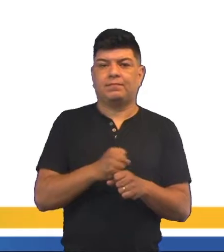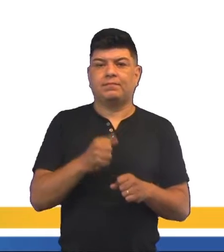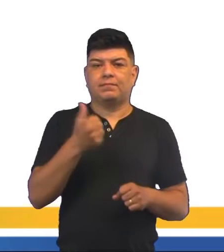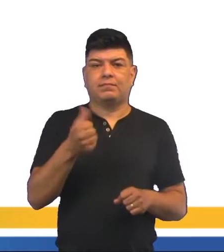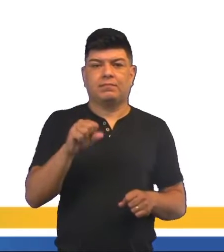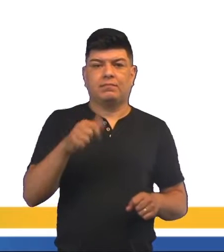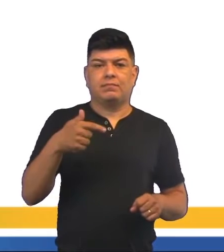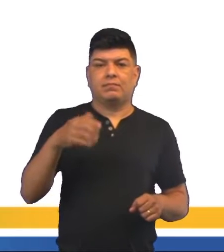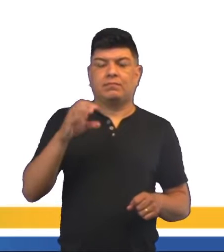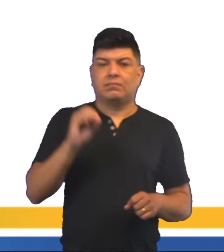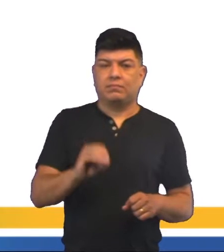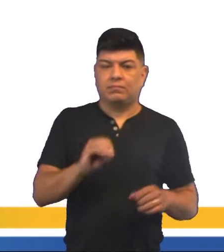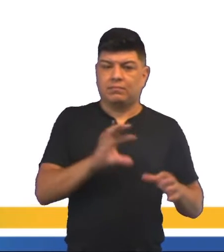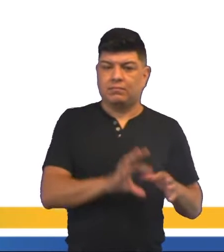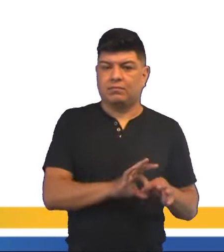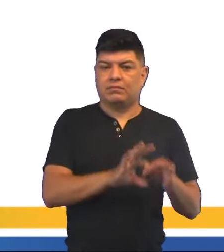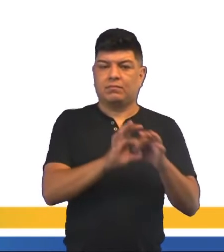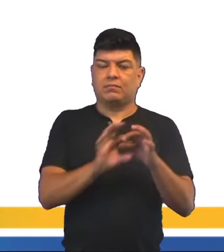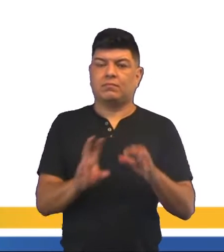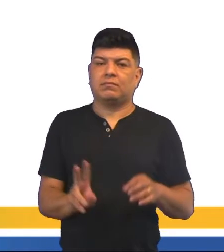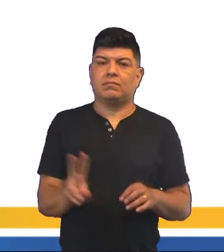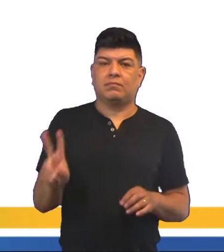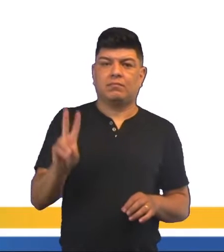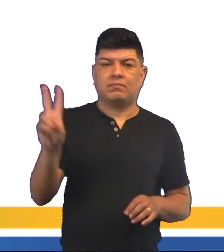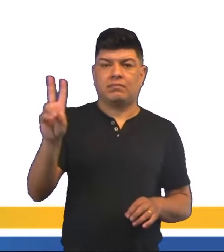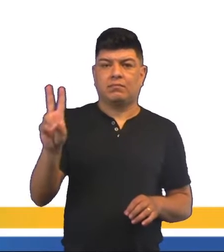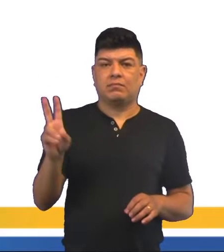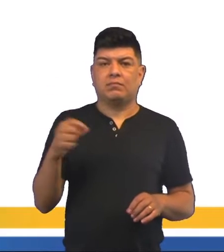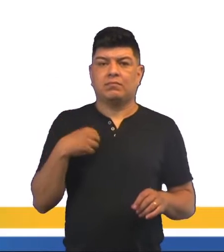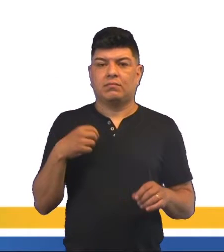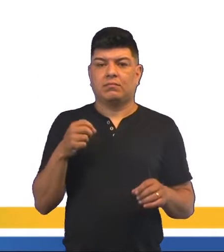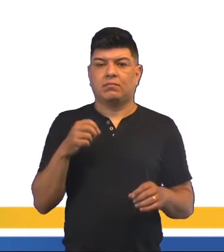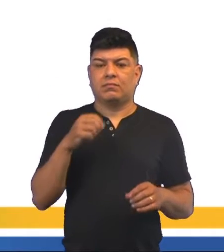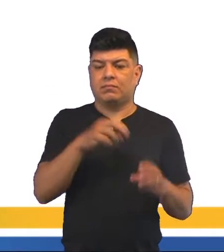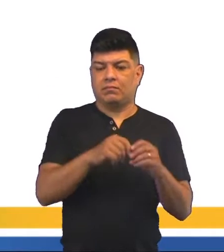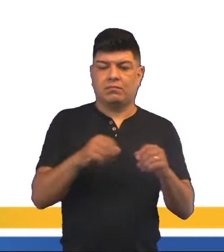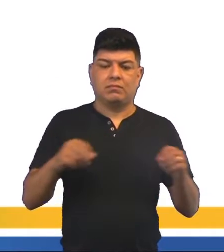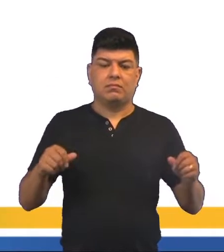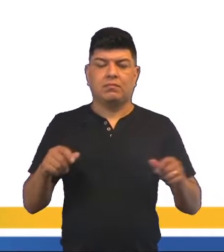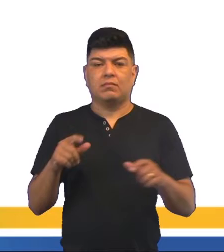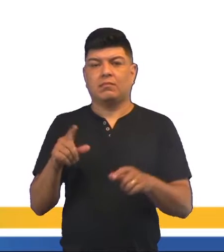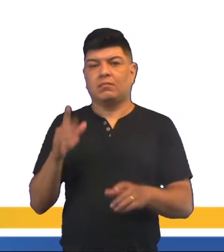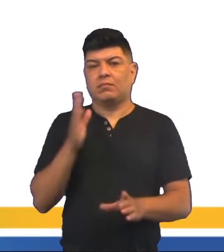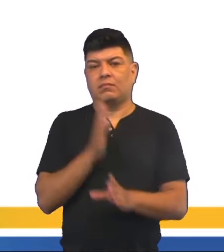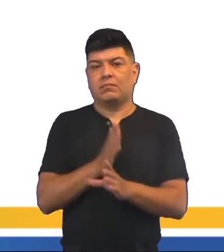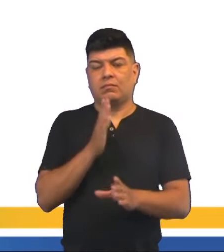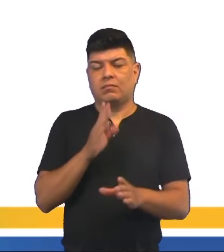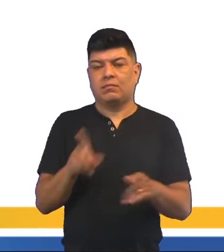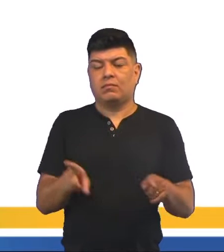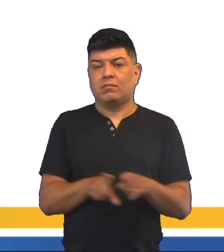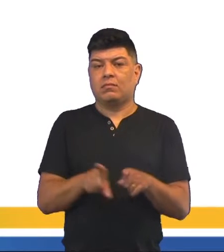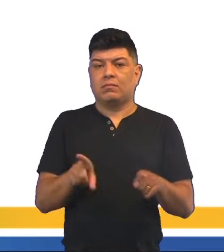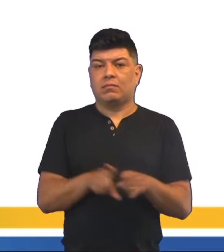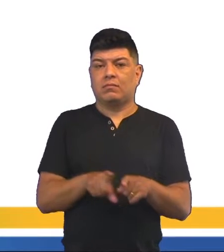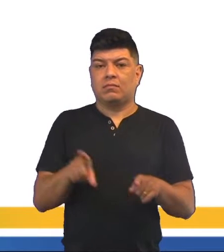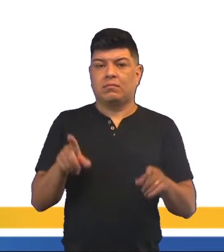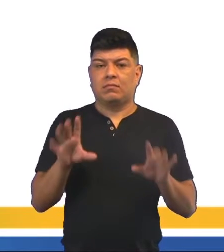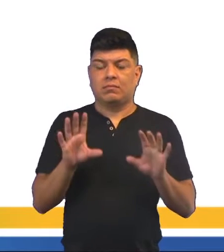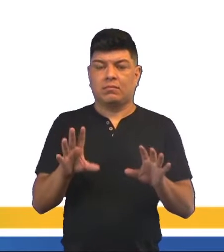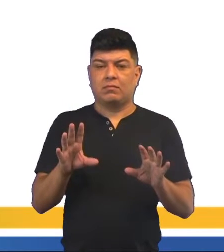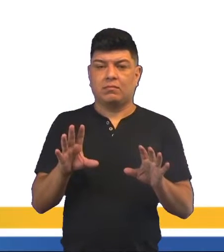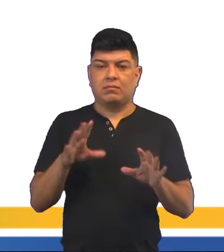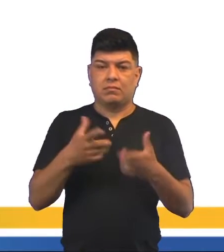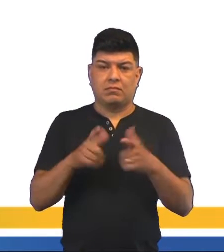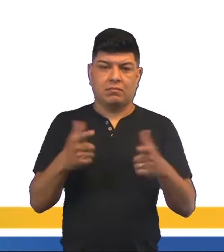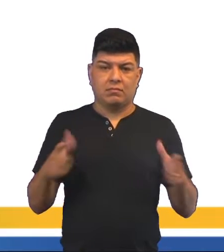60, configurou-se um contexto de valorização do mercado de terras, em consequência da concretização das condições prévias, né,